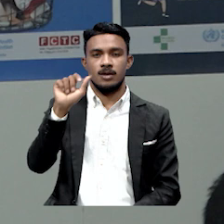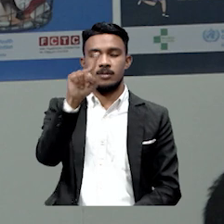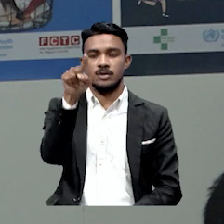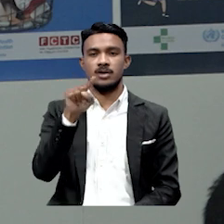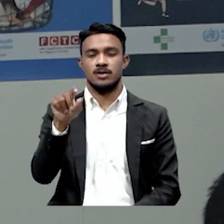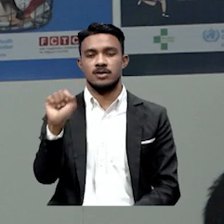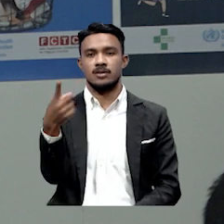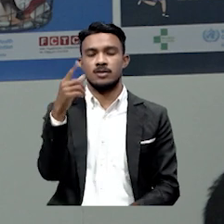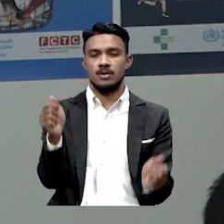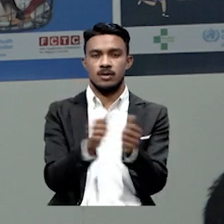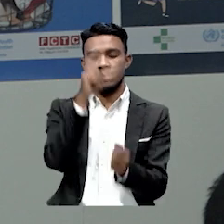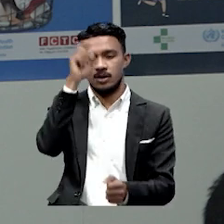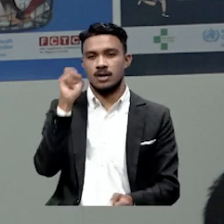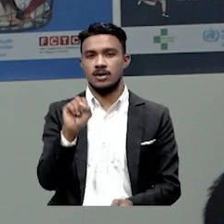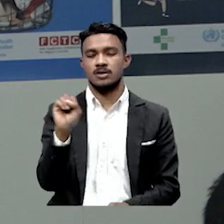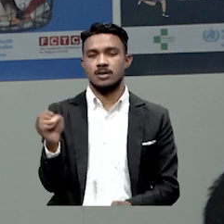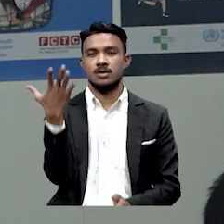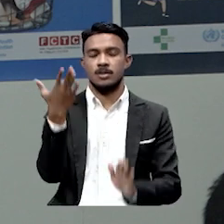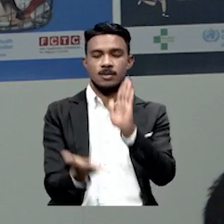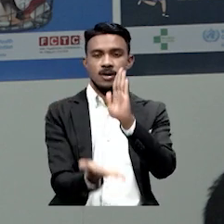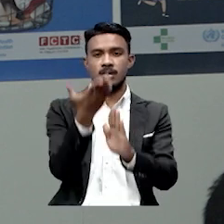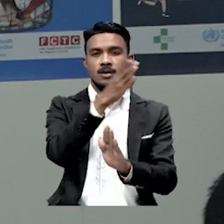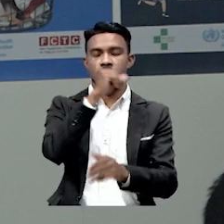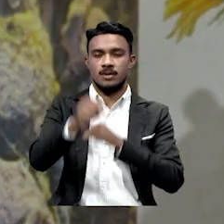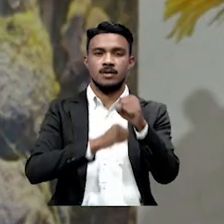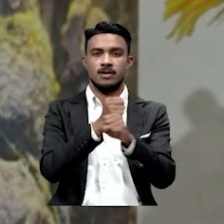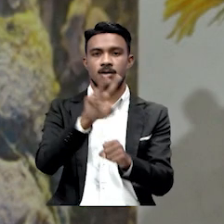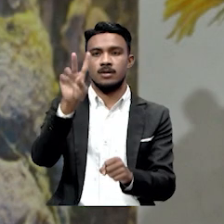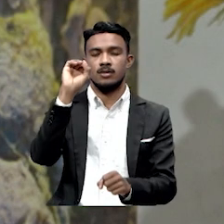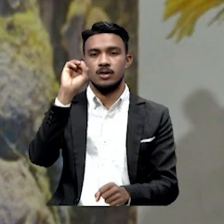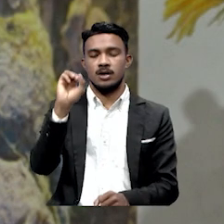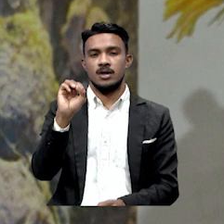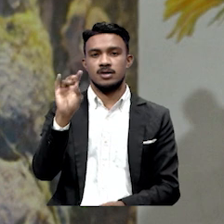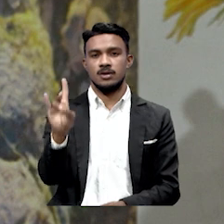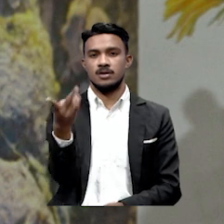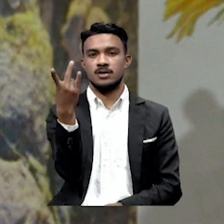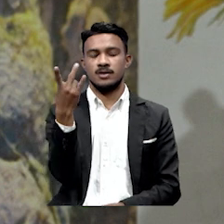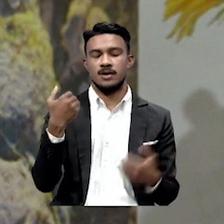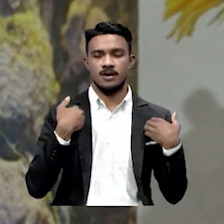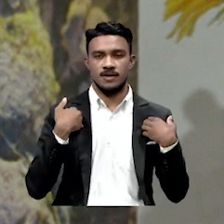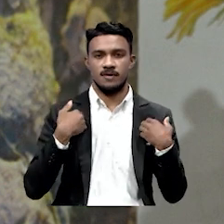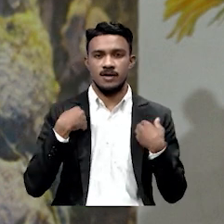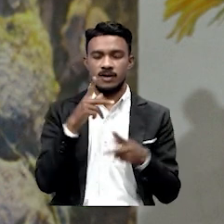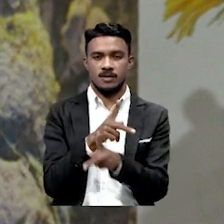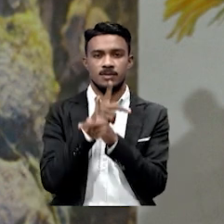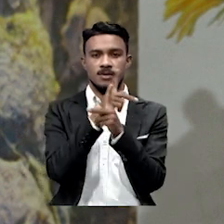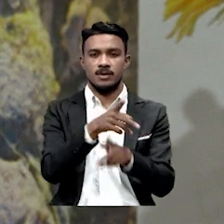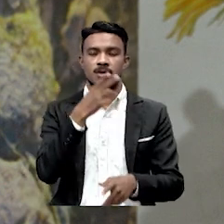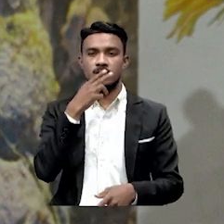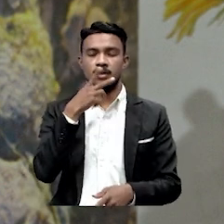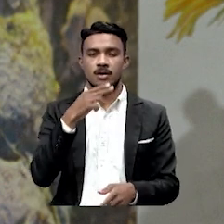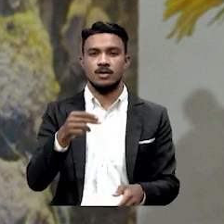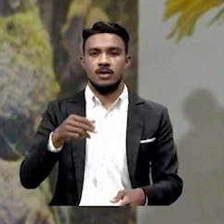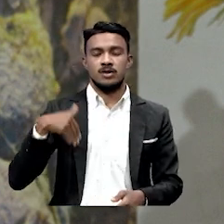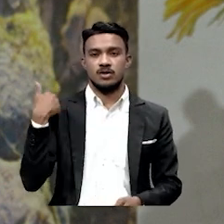o idade sanulo recém lima baletem e retina rihurua sanulo recém hitu. Nunemos prevalência tabaco entre jovem